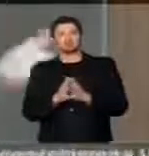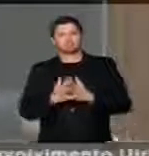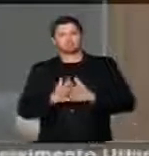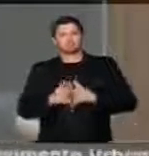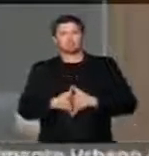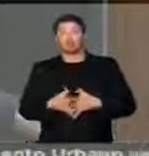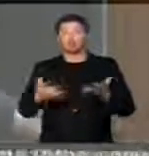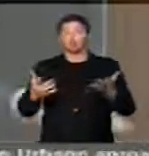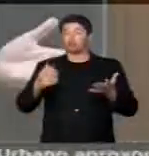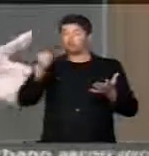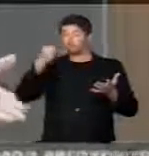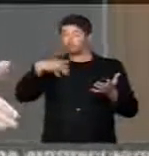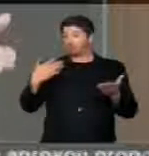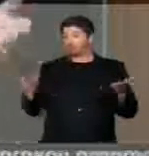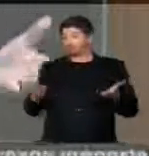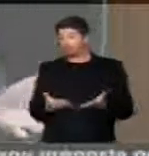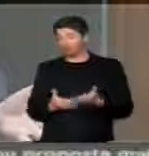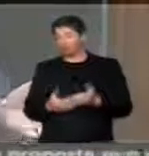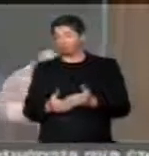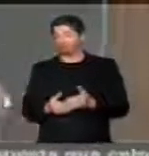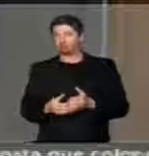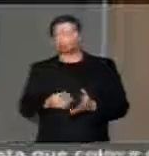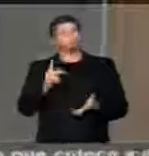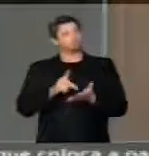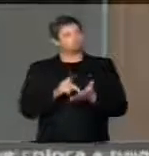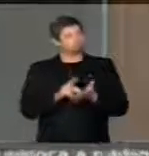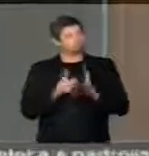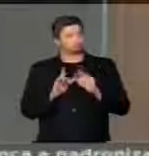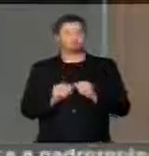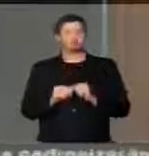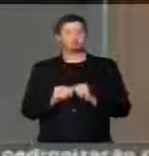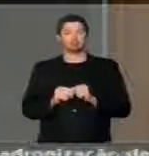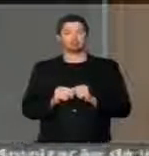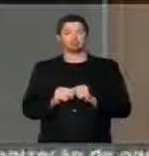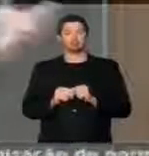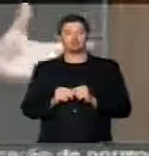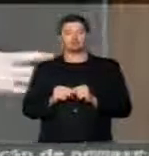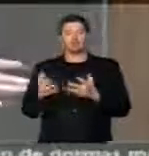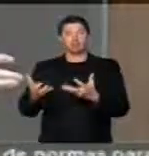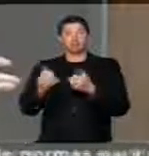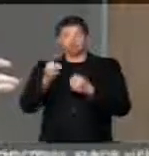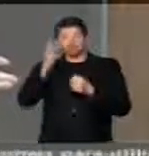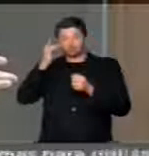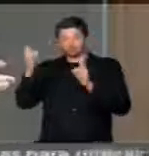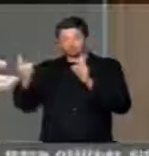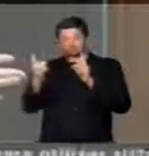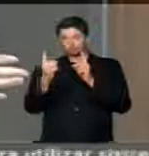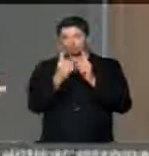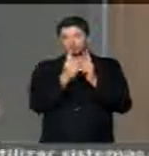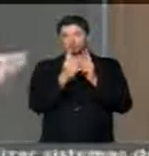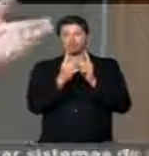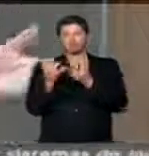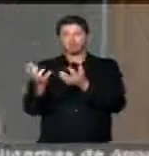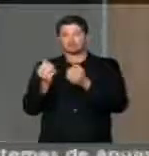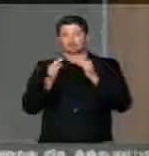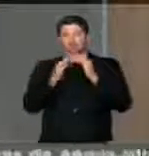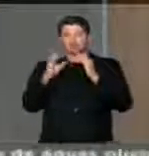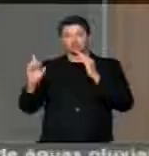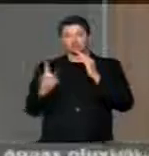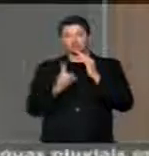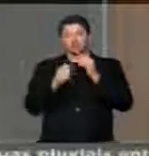no Palácio do Alvorada, aonde o deputado Maranhão foi recebido pela presidente Dilma, de braços abertos,